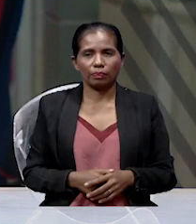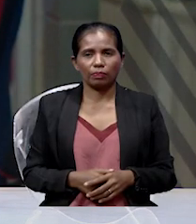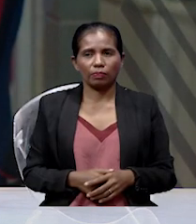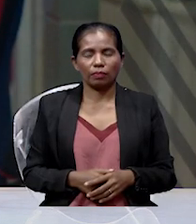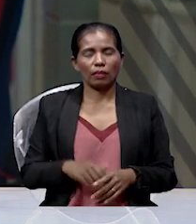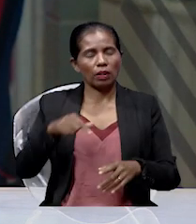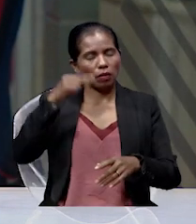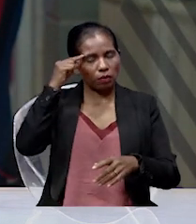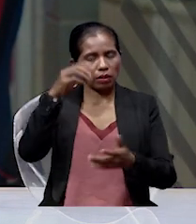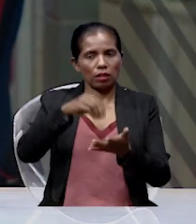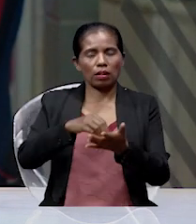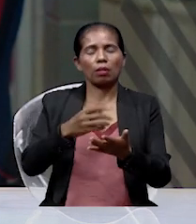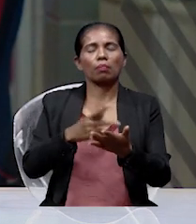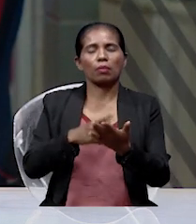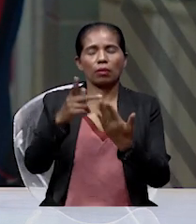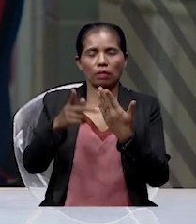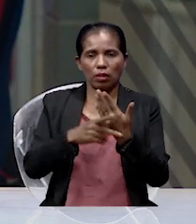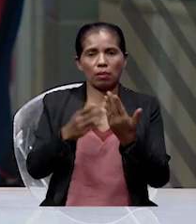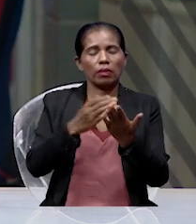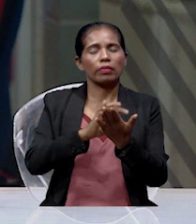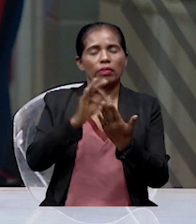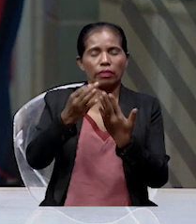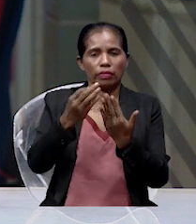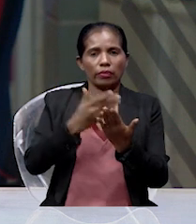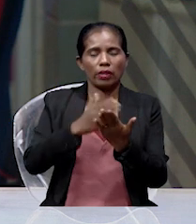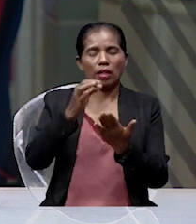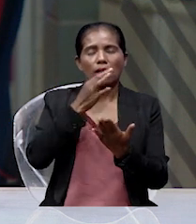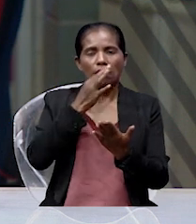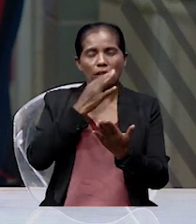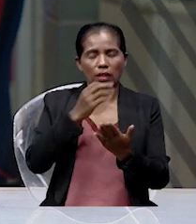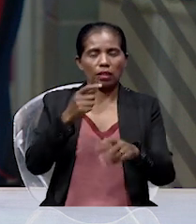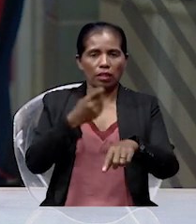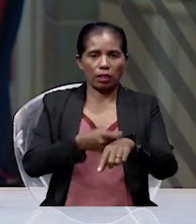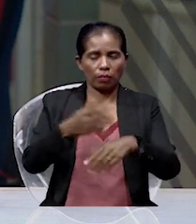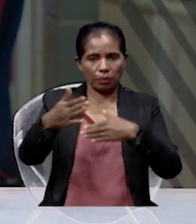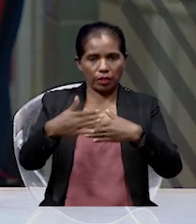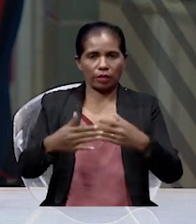Governo se lança programa Cesta Básica, fase da rua que é tempo basic.